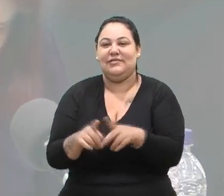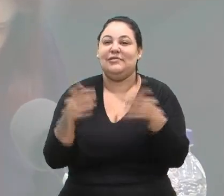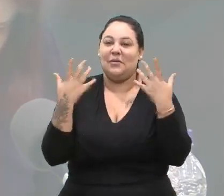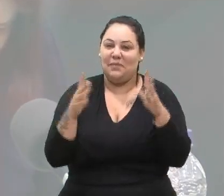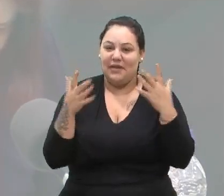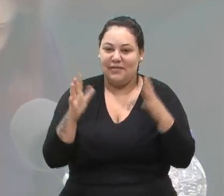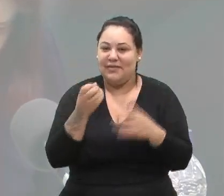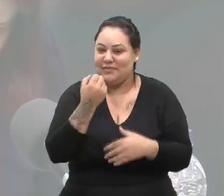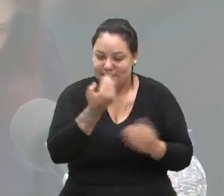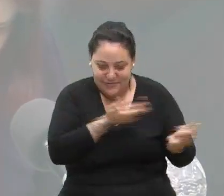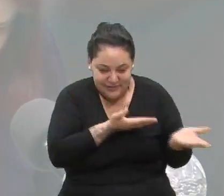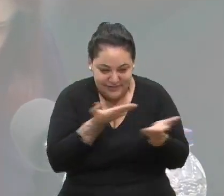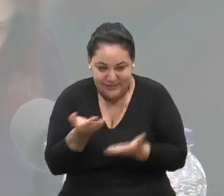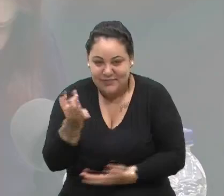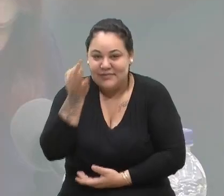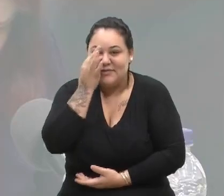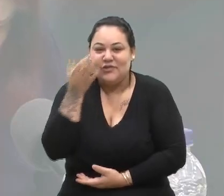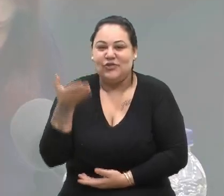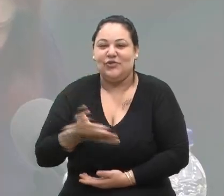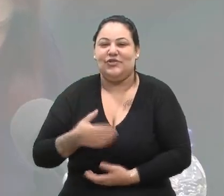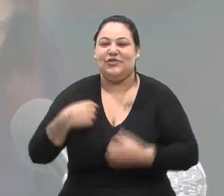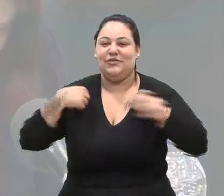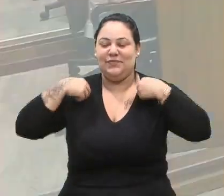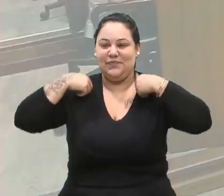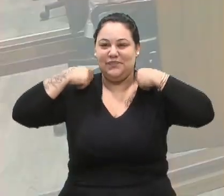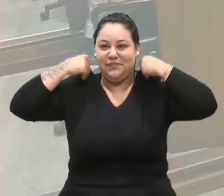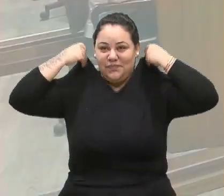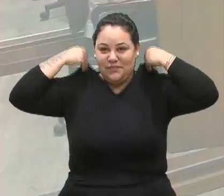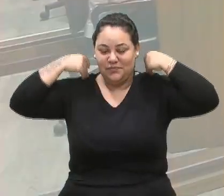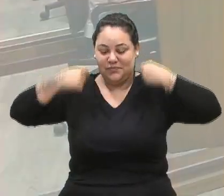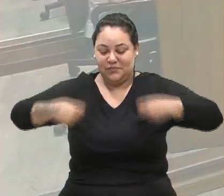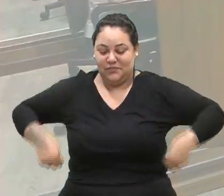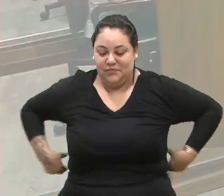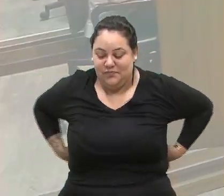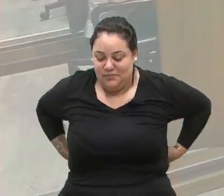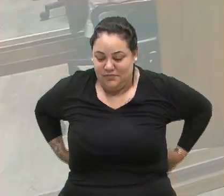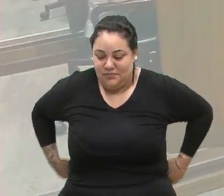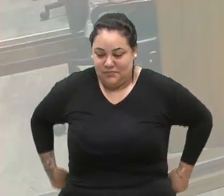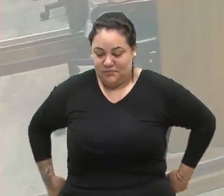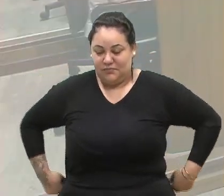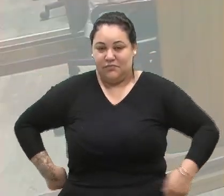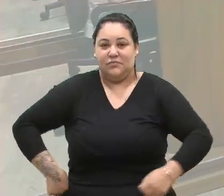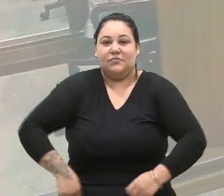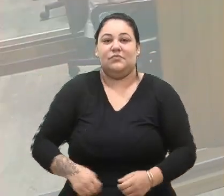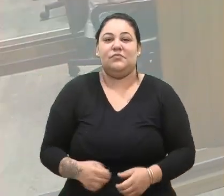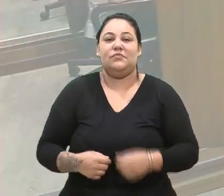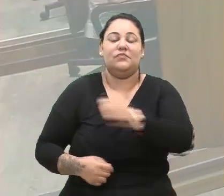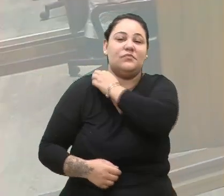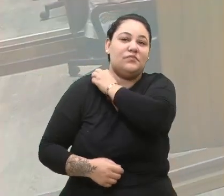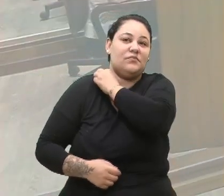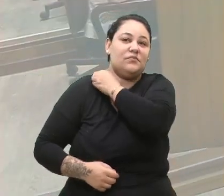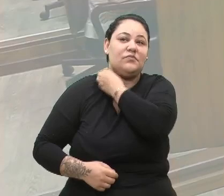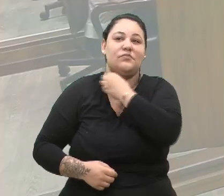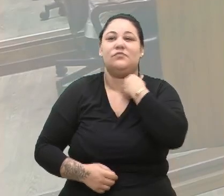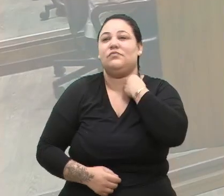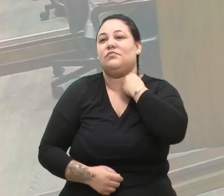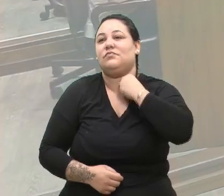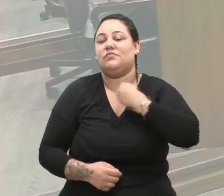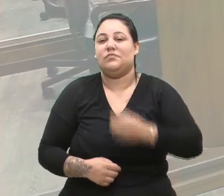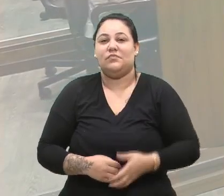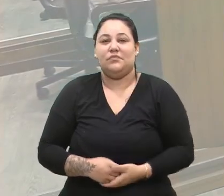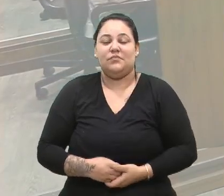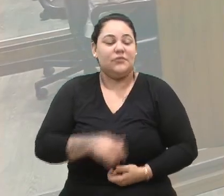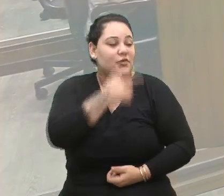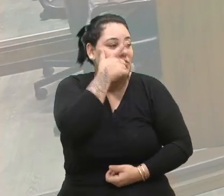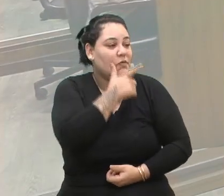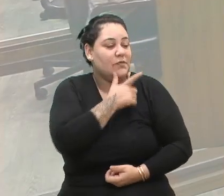muito bem-vindos aqui conosco. Era isso, senhora presidente. Obrigada, vereadora. Com a palavra, vereador Lucas Carenhato. Bom dia,